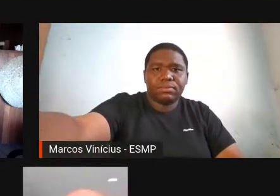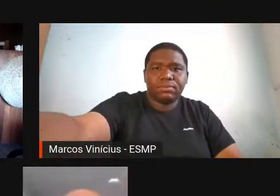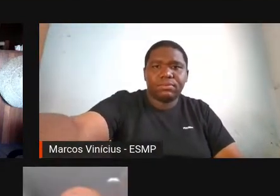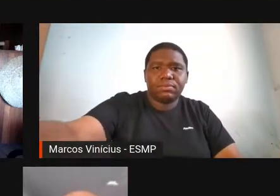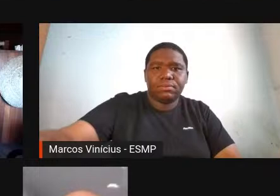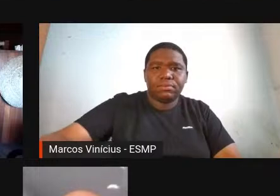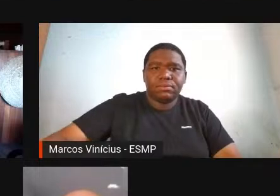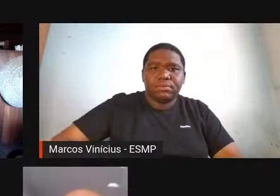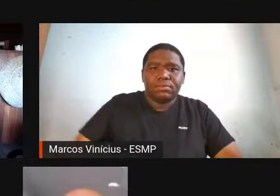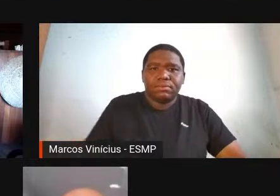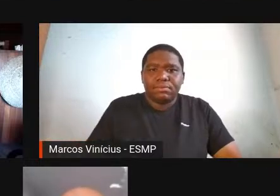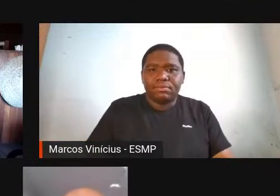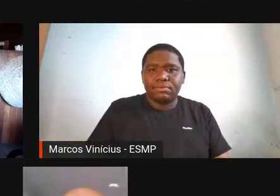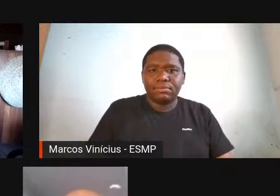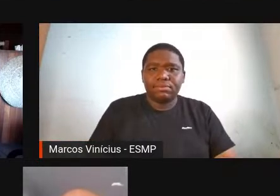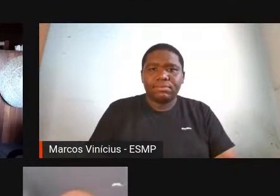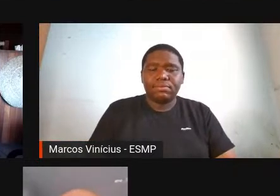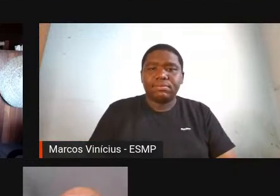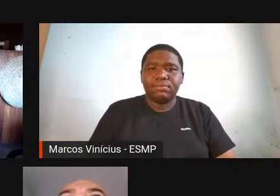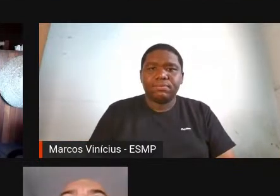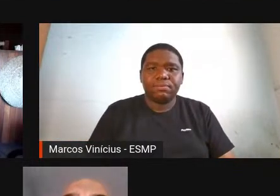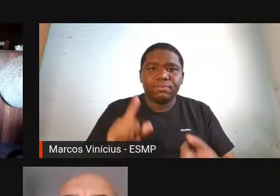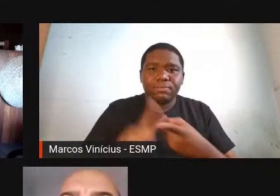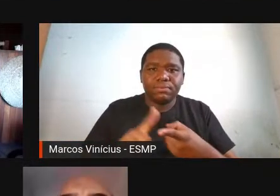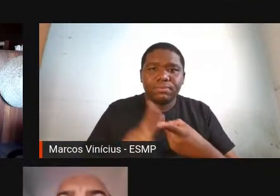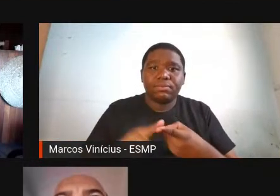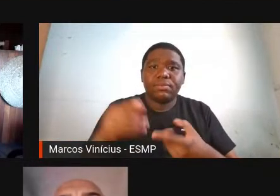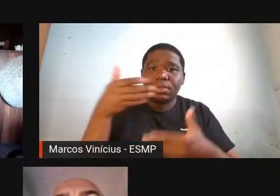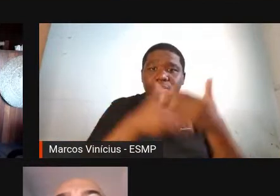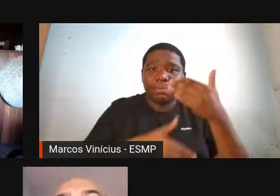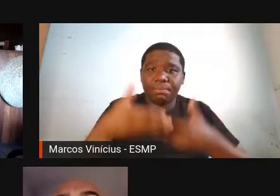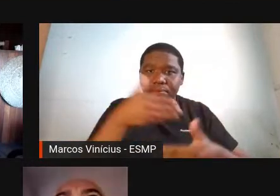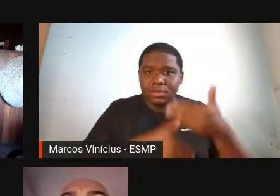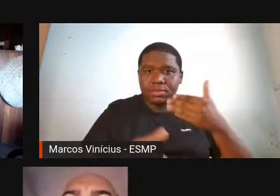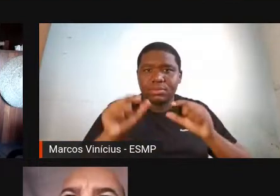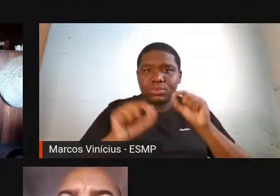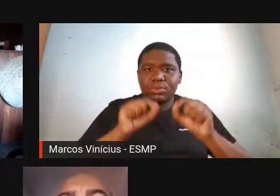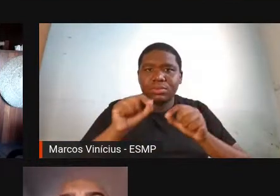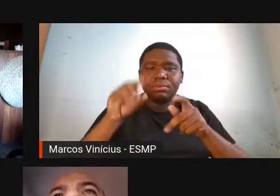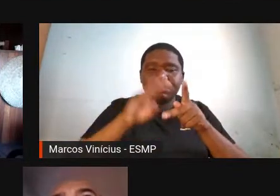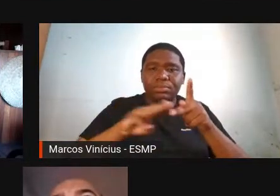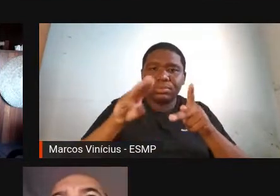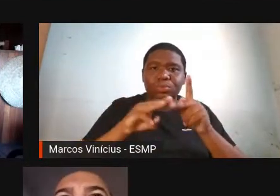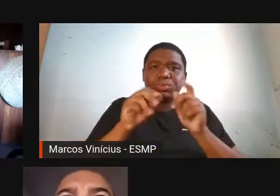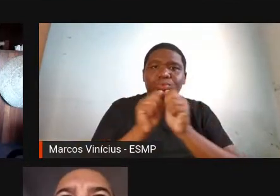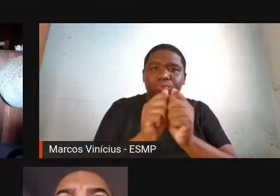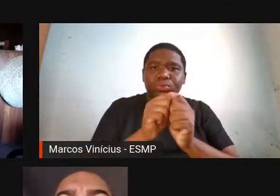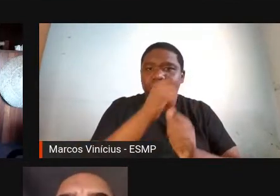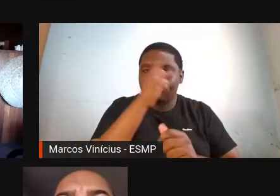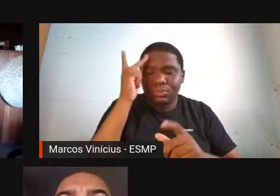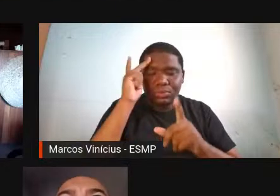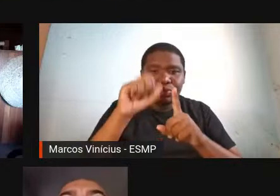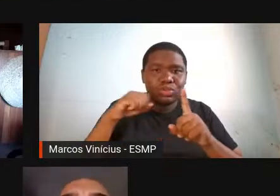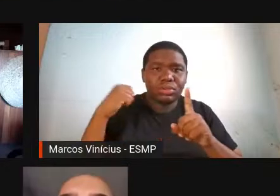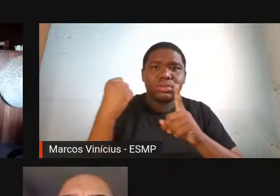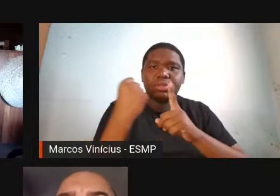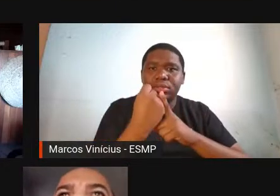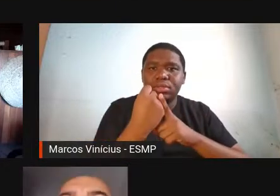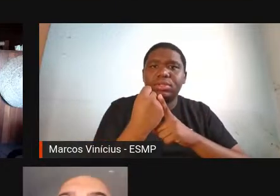participação do Ministério Público, junto com a sociedade civil, junto com os órgãos